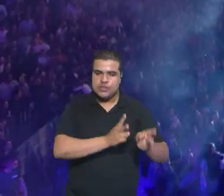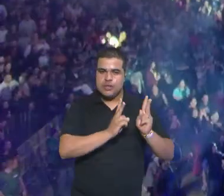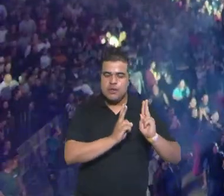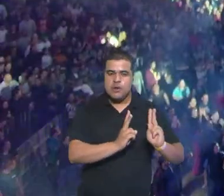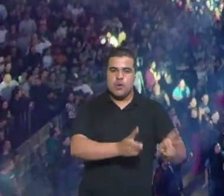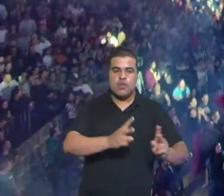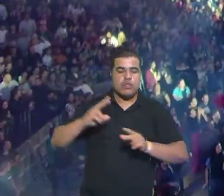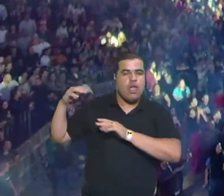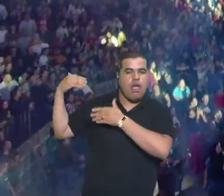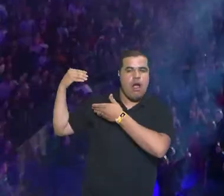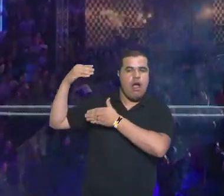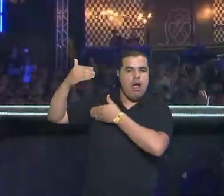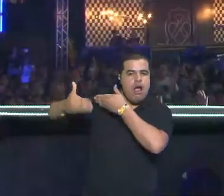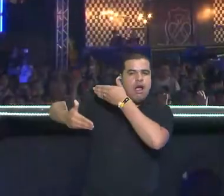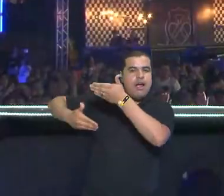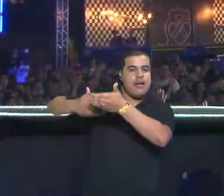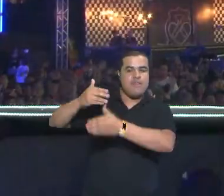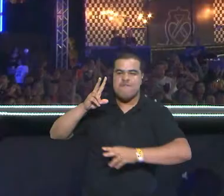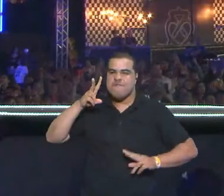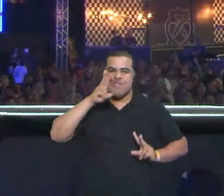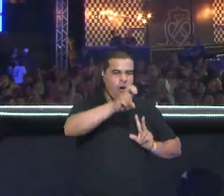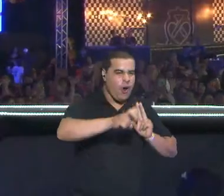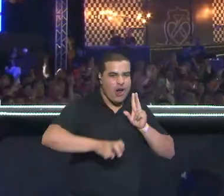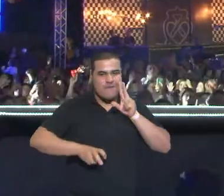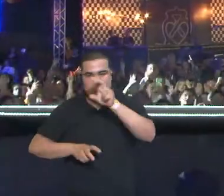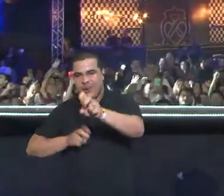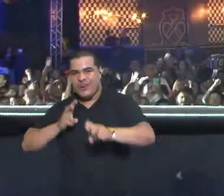na mão o meu currículo